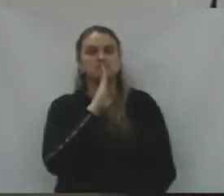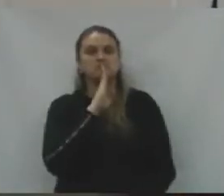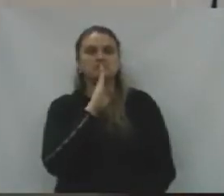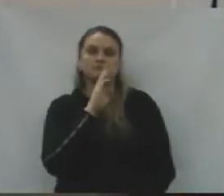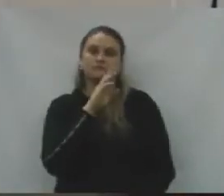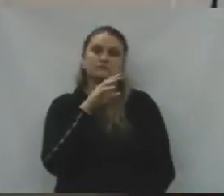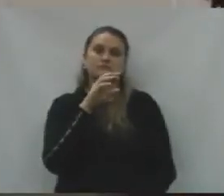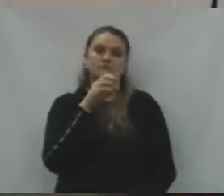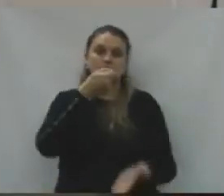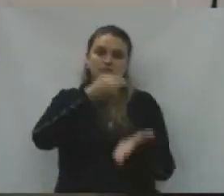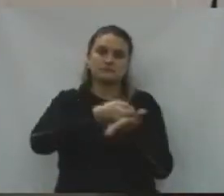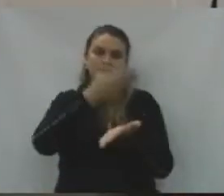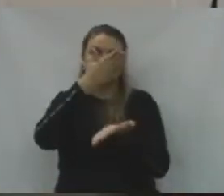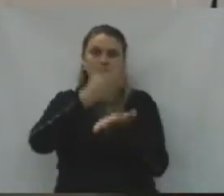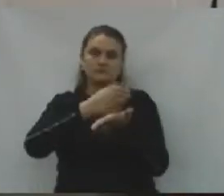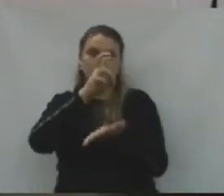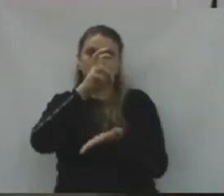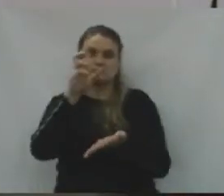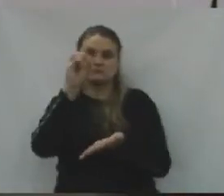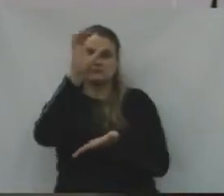acadêmicos que estudam graças a esse apoio.